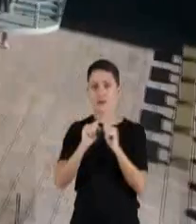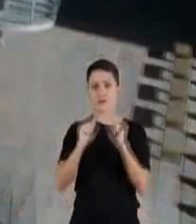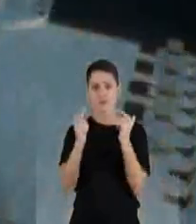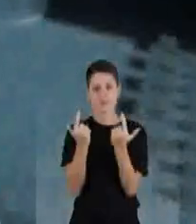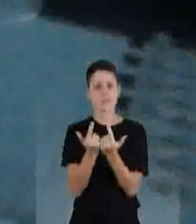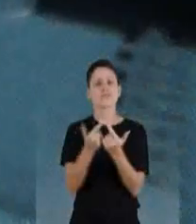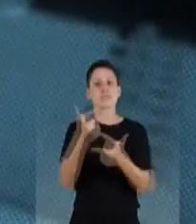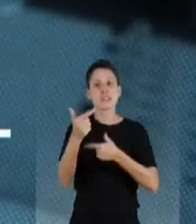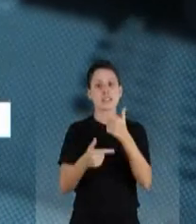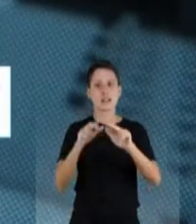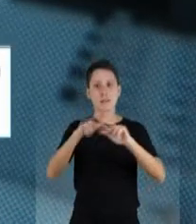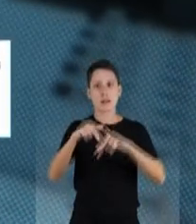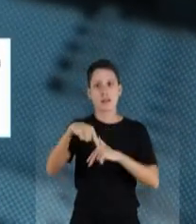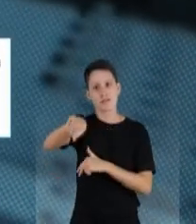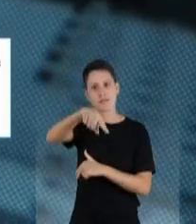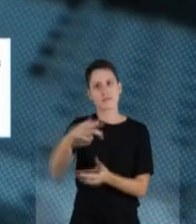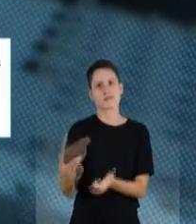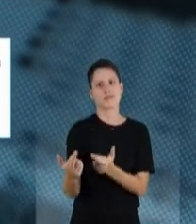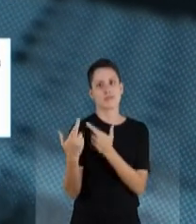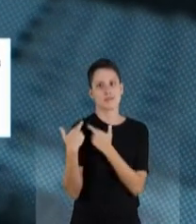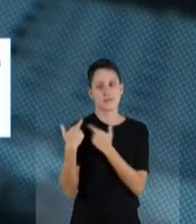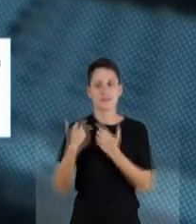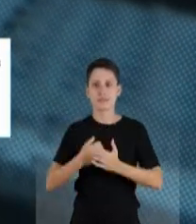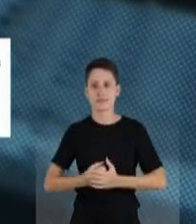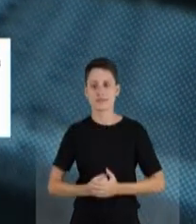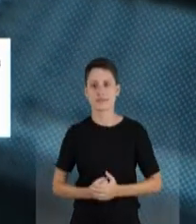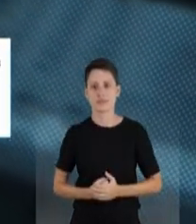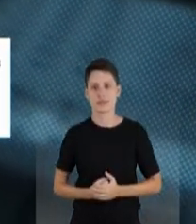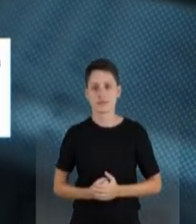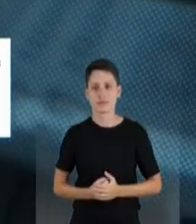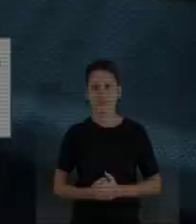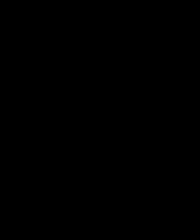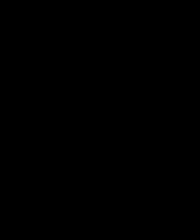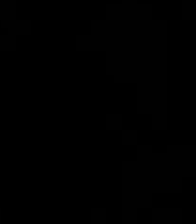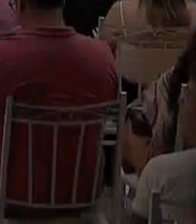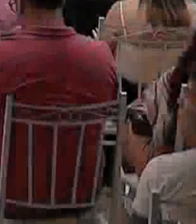Chapecó. Alesc, trabalhar por você é de lei.